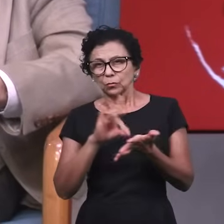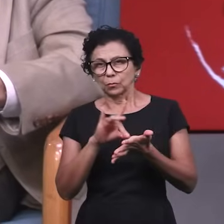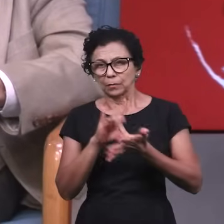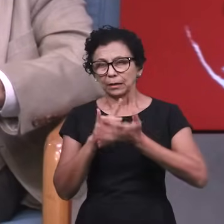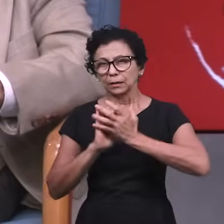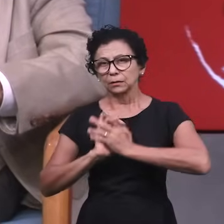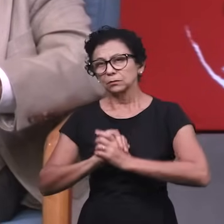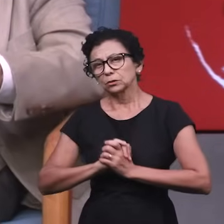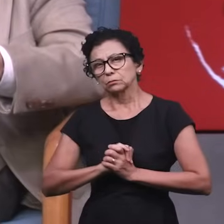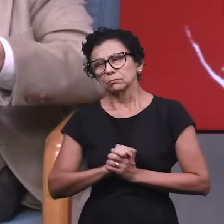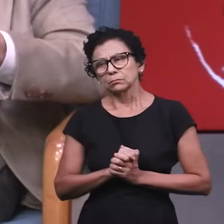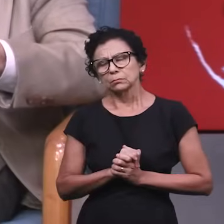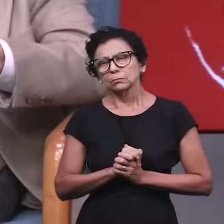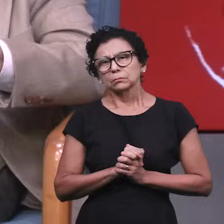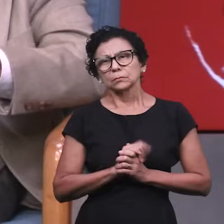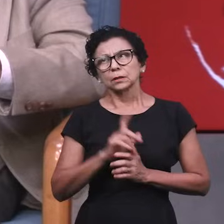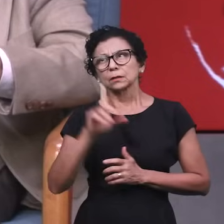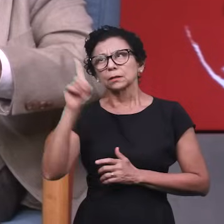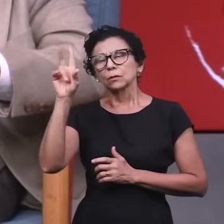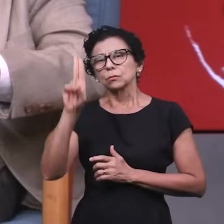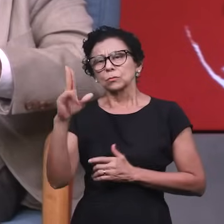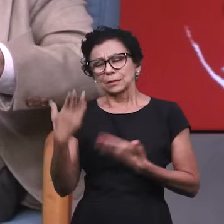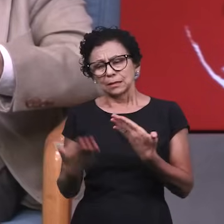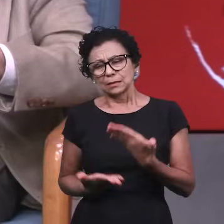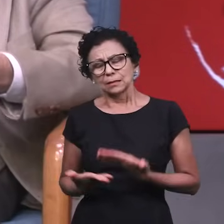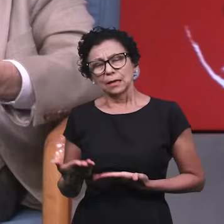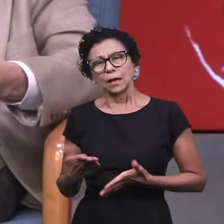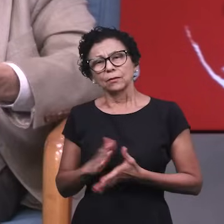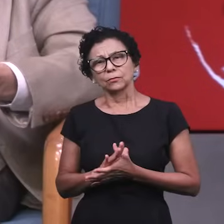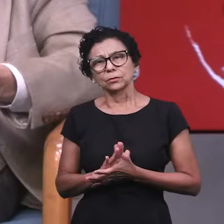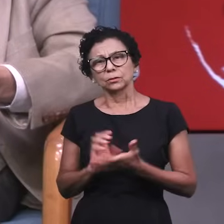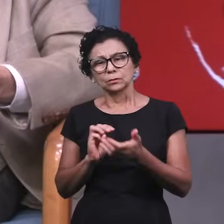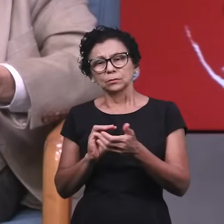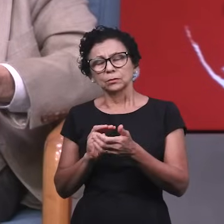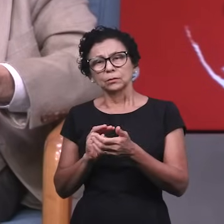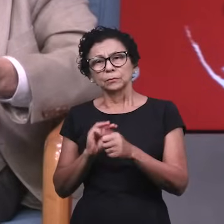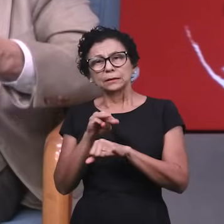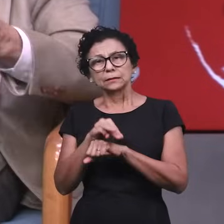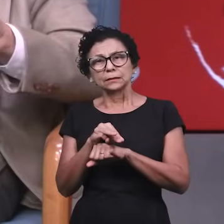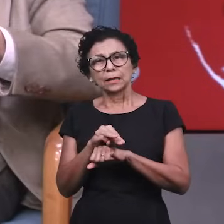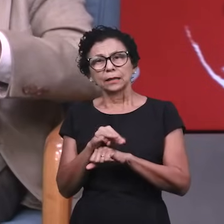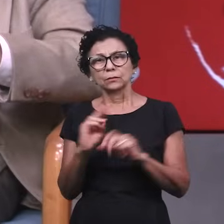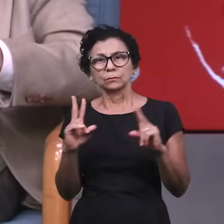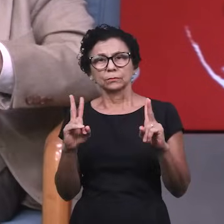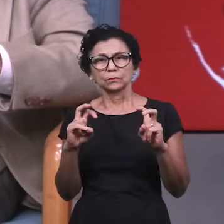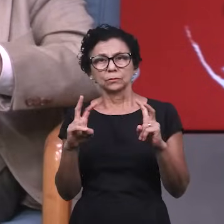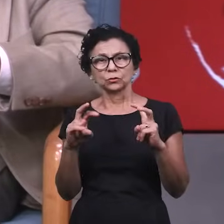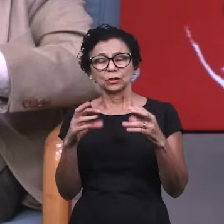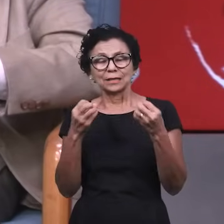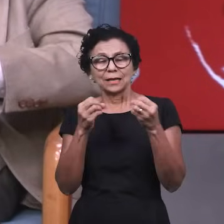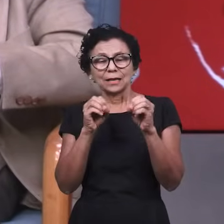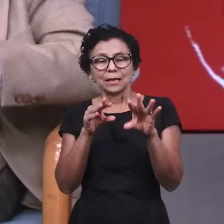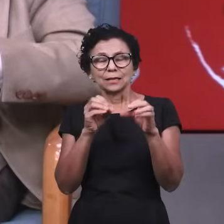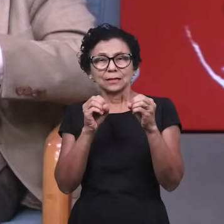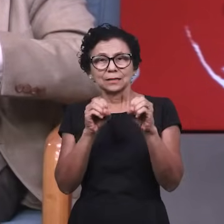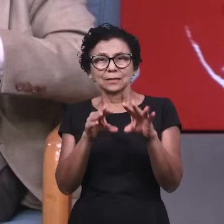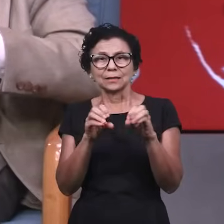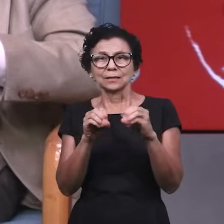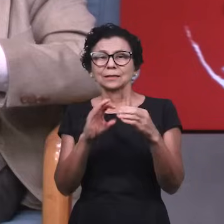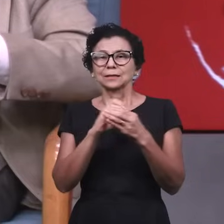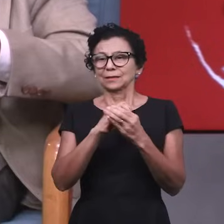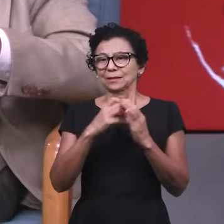usa no ministério de ensino? Sim, existem. Aquela característica